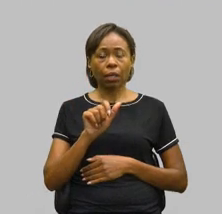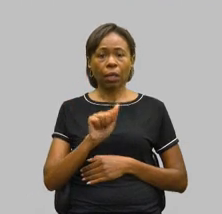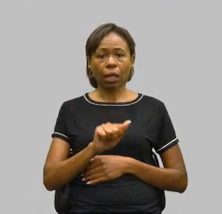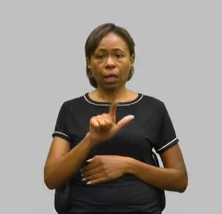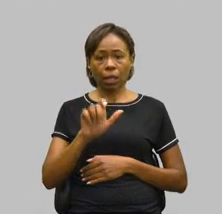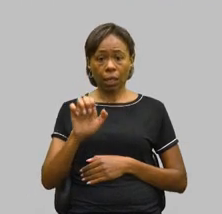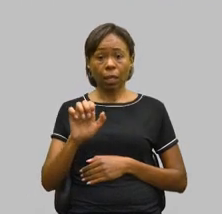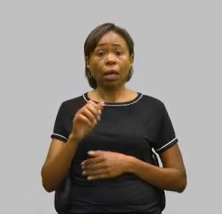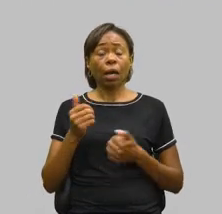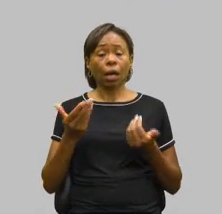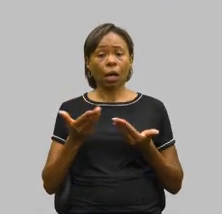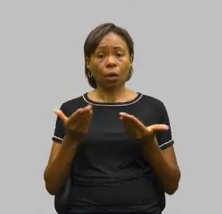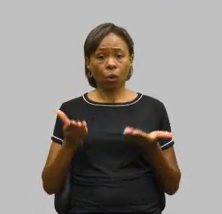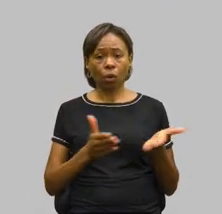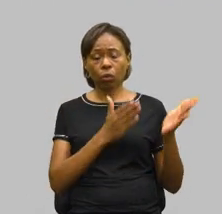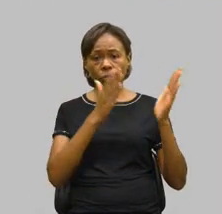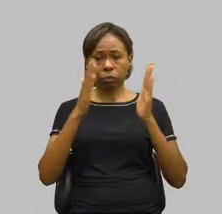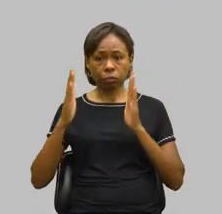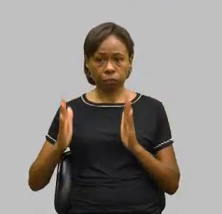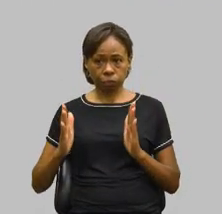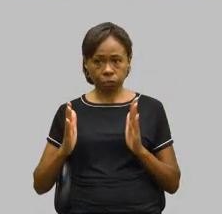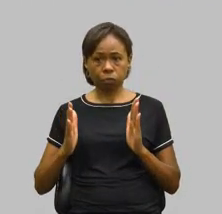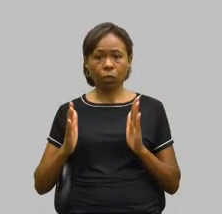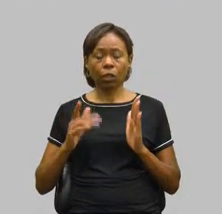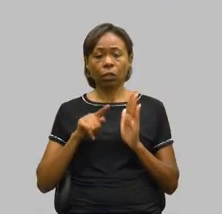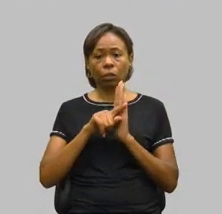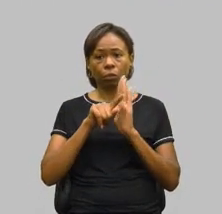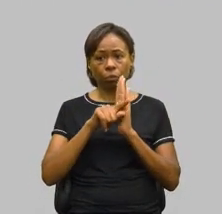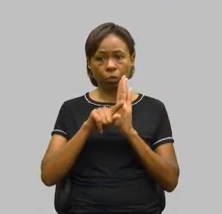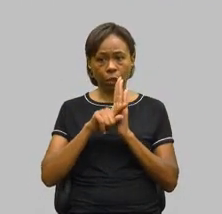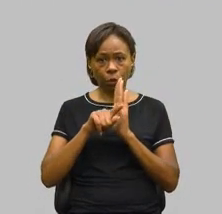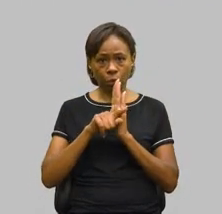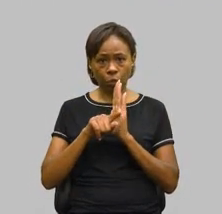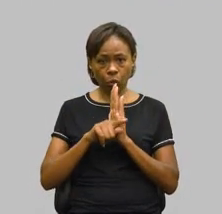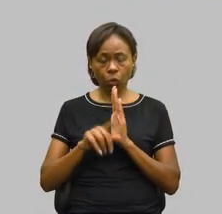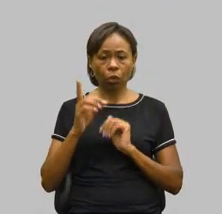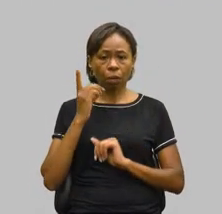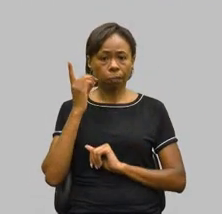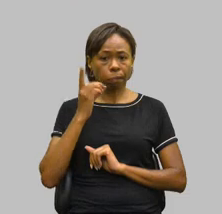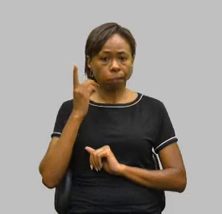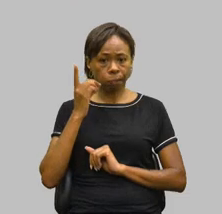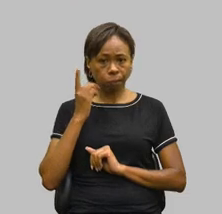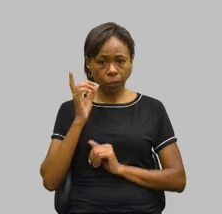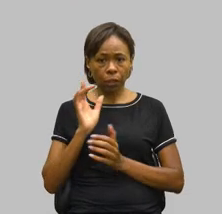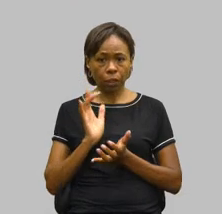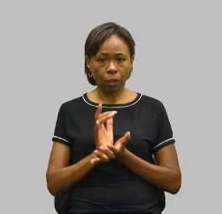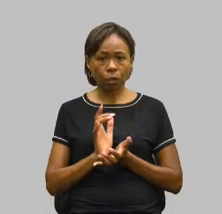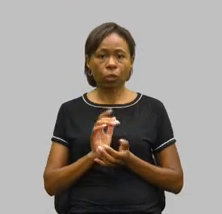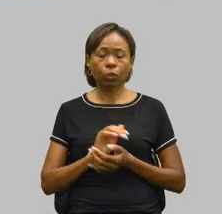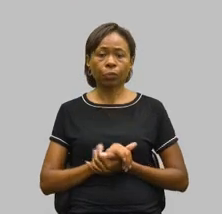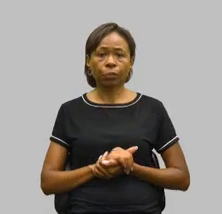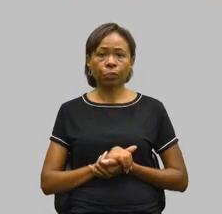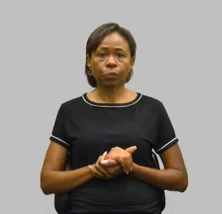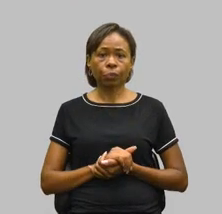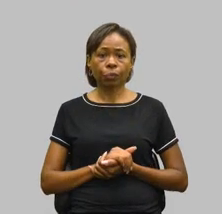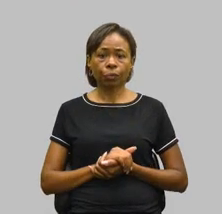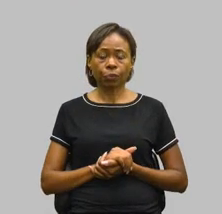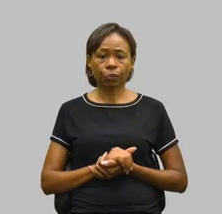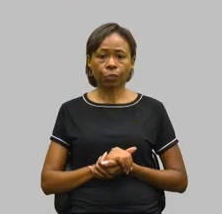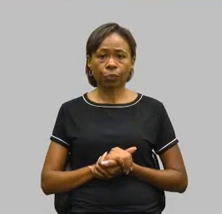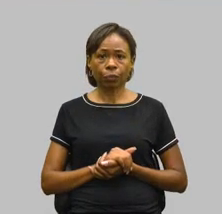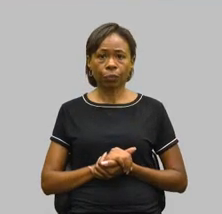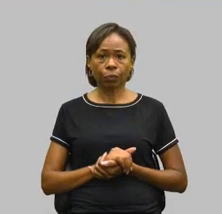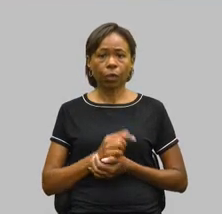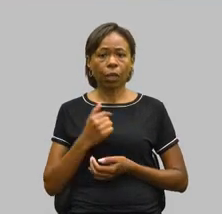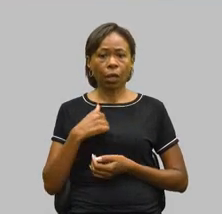agora vamos passar paraa fase de questionamento das deputadas dos Deputados por ordem de prioridade eu farei